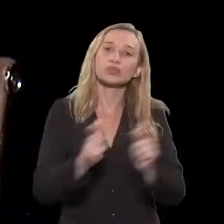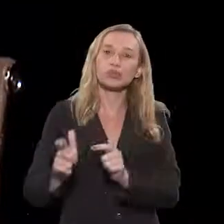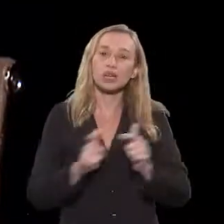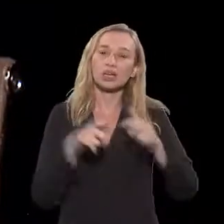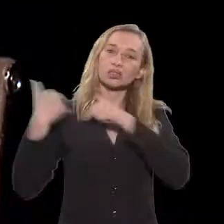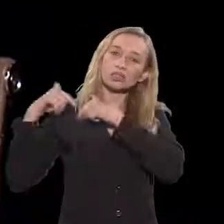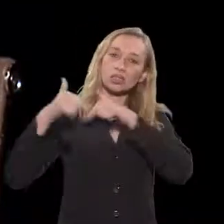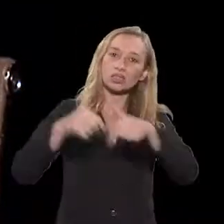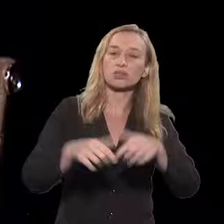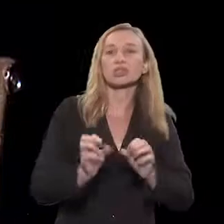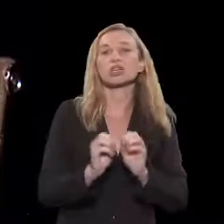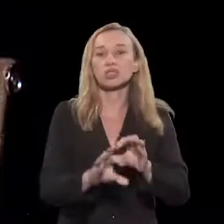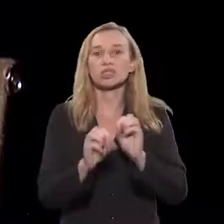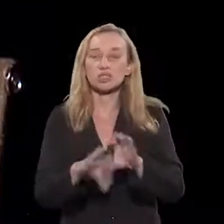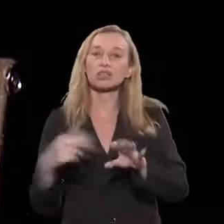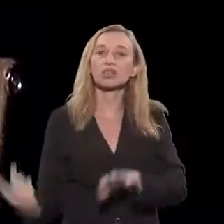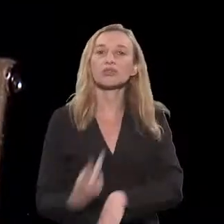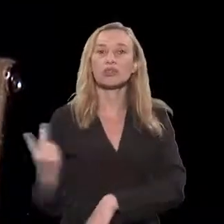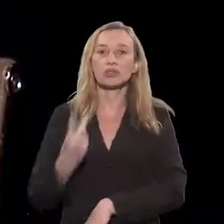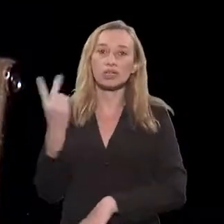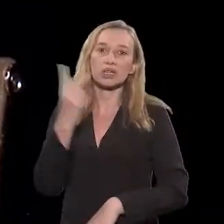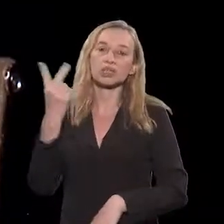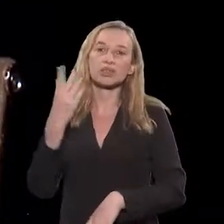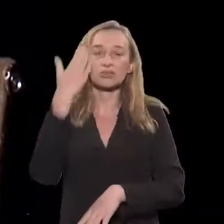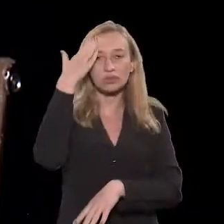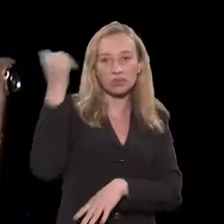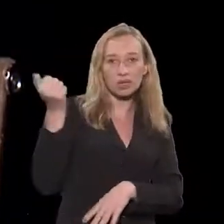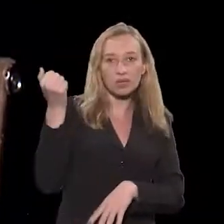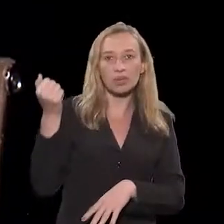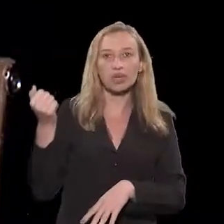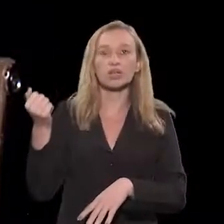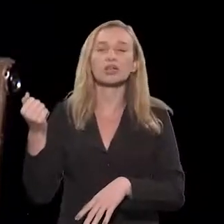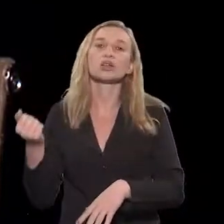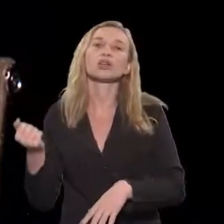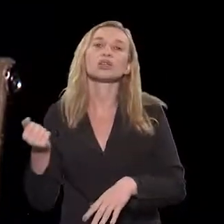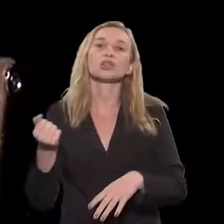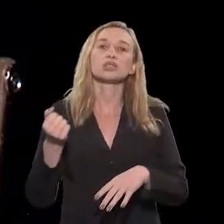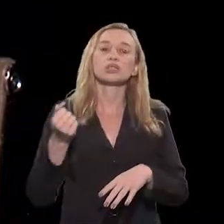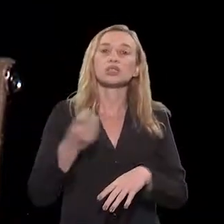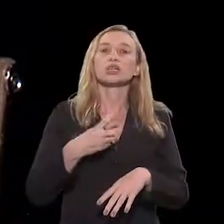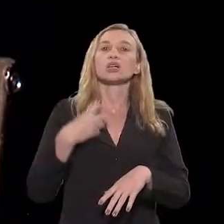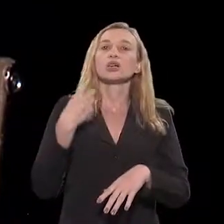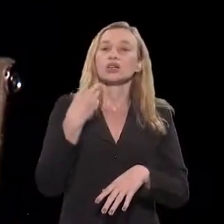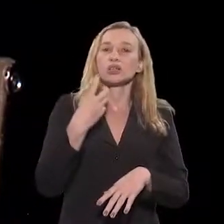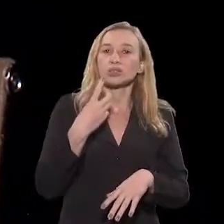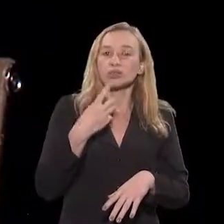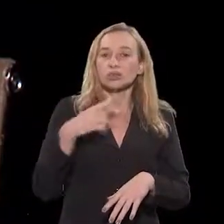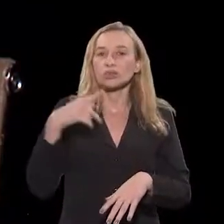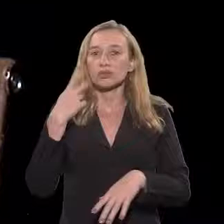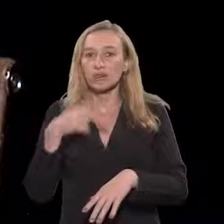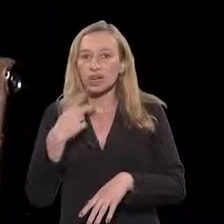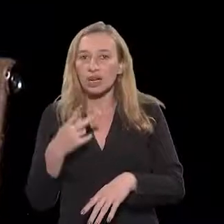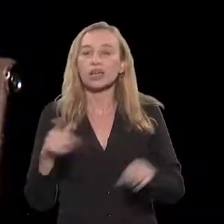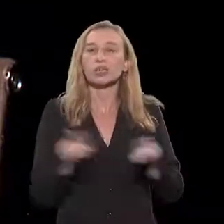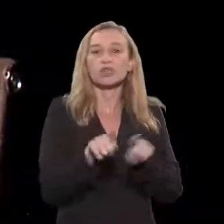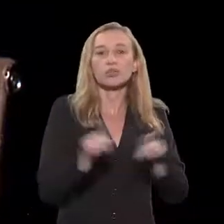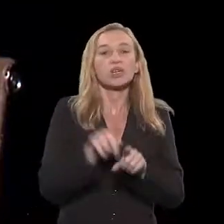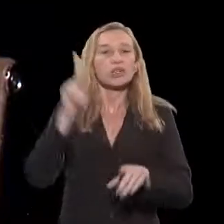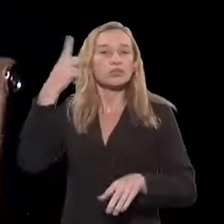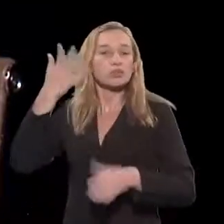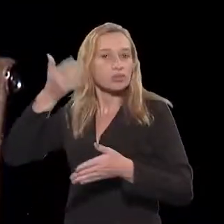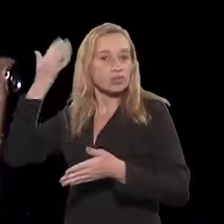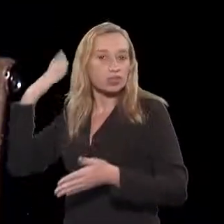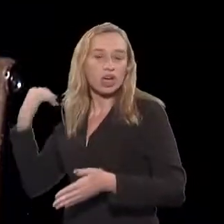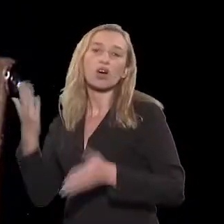espaços tradicionais de ensino, a valorização dos saberes calcados na oralidade e de matriz